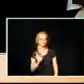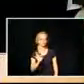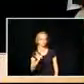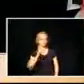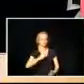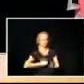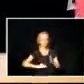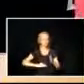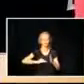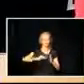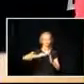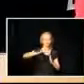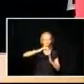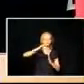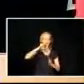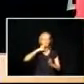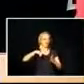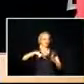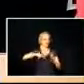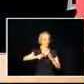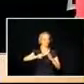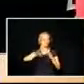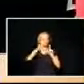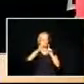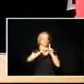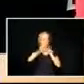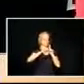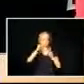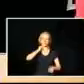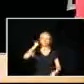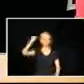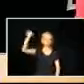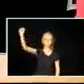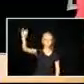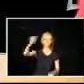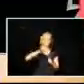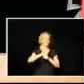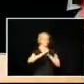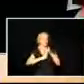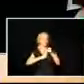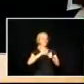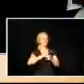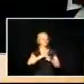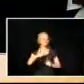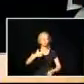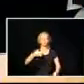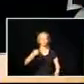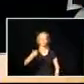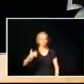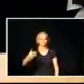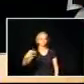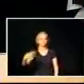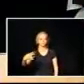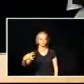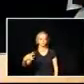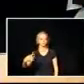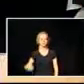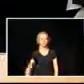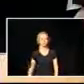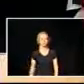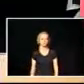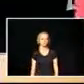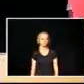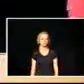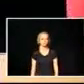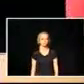padrões vigentes no mês de abril do ano 2014. Importante salientar que, como trata